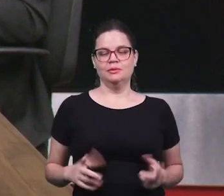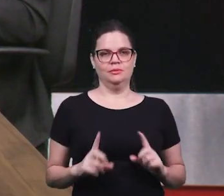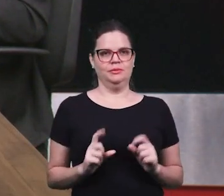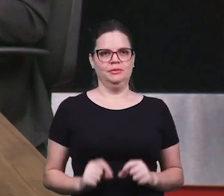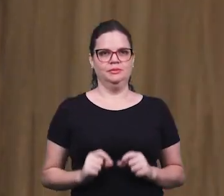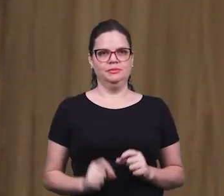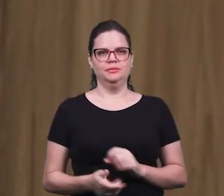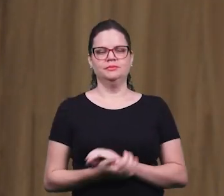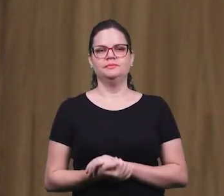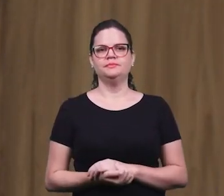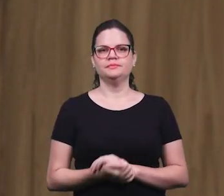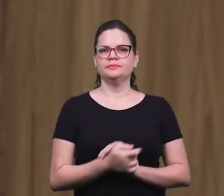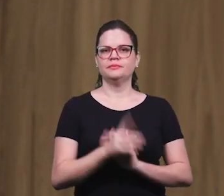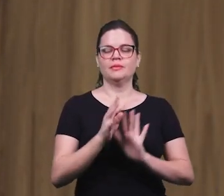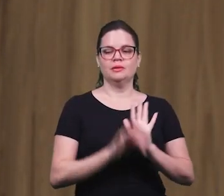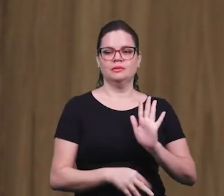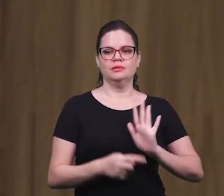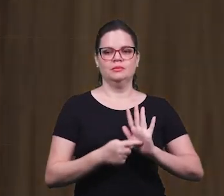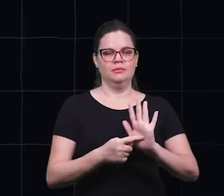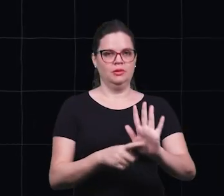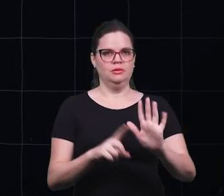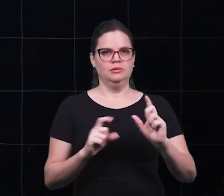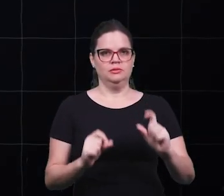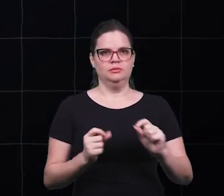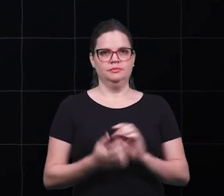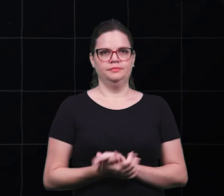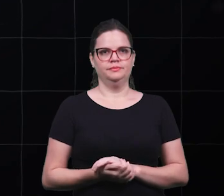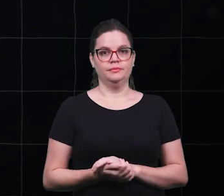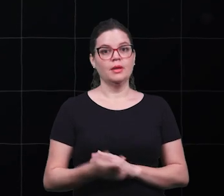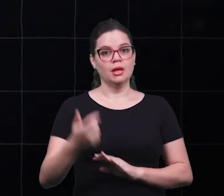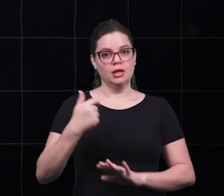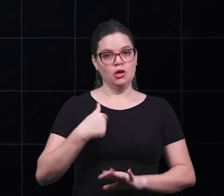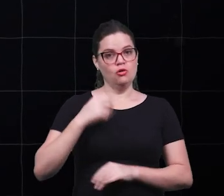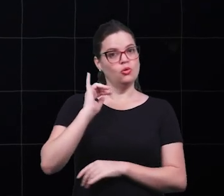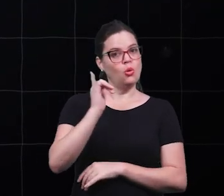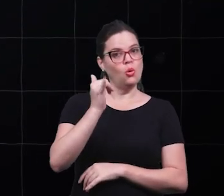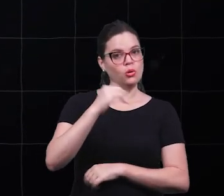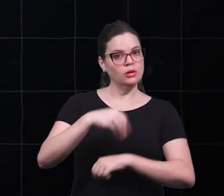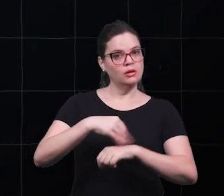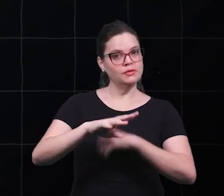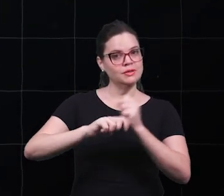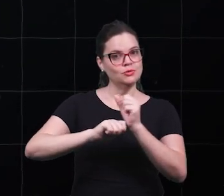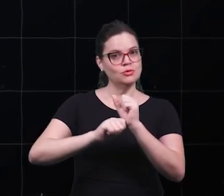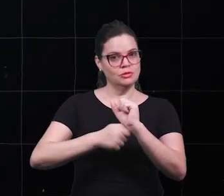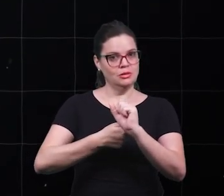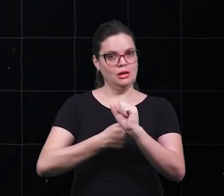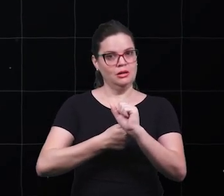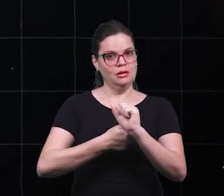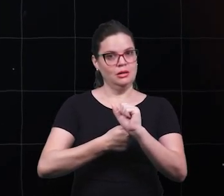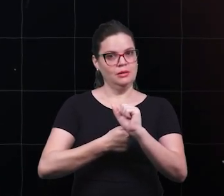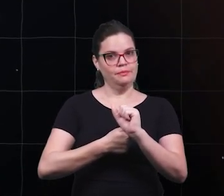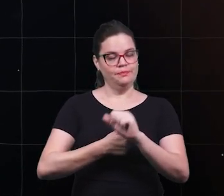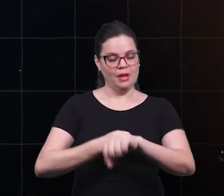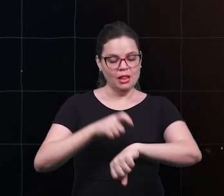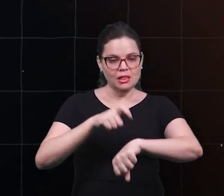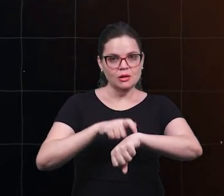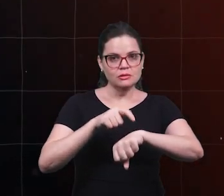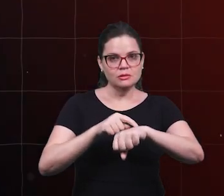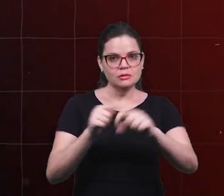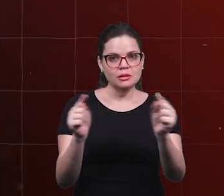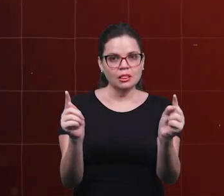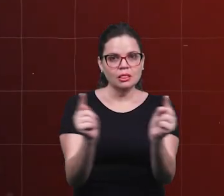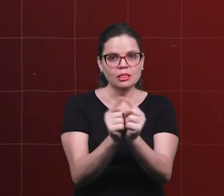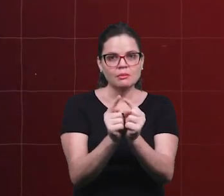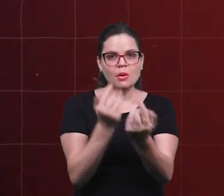que, o texto ele fala assim, eis que vos digo um mistério, num momento, num abrir e fechar